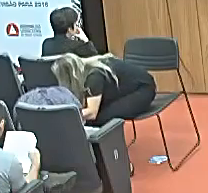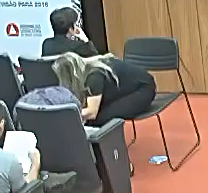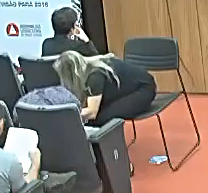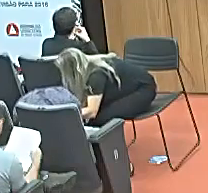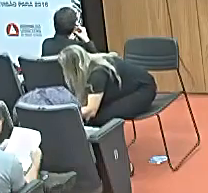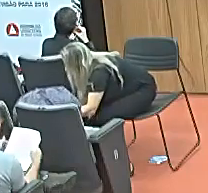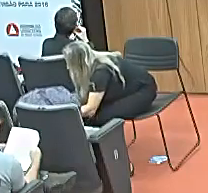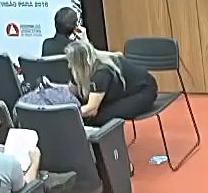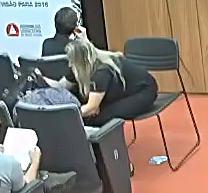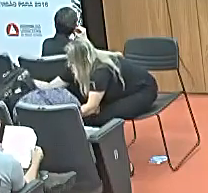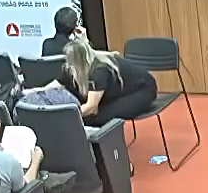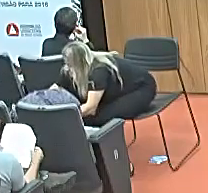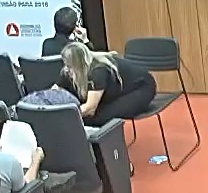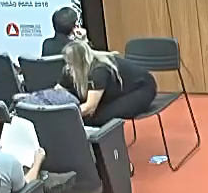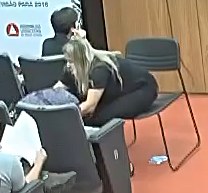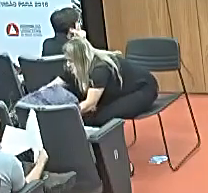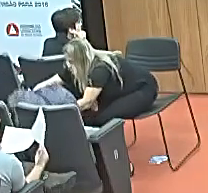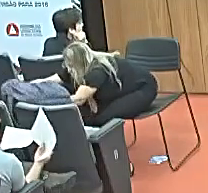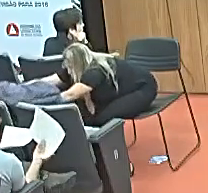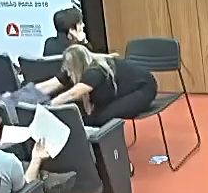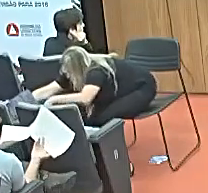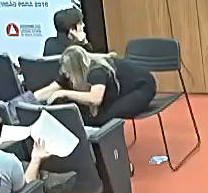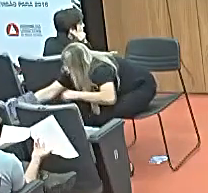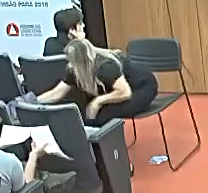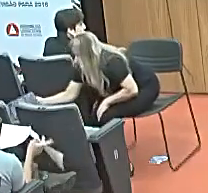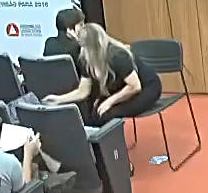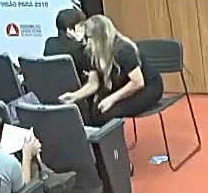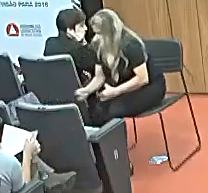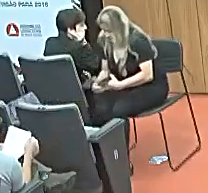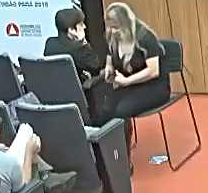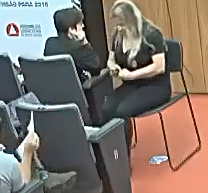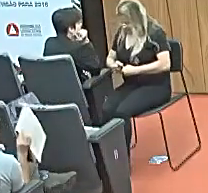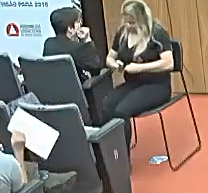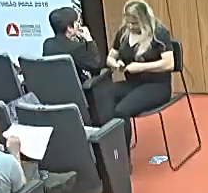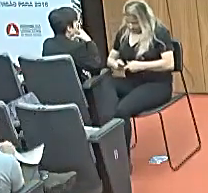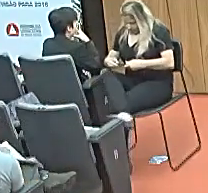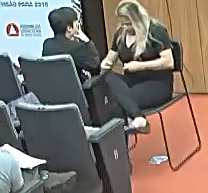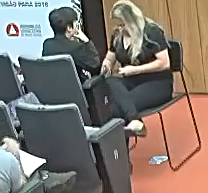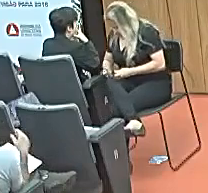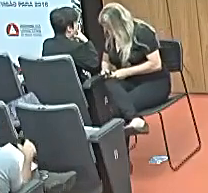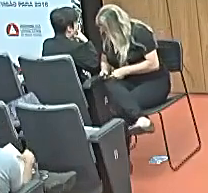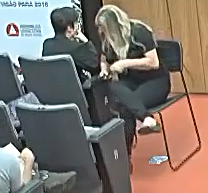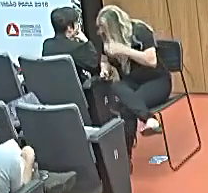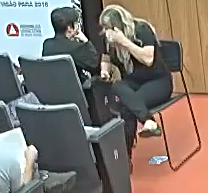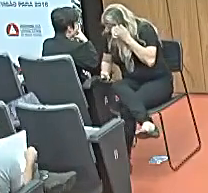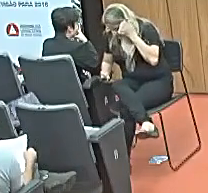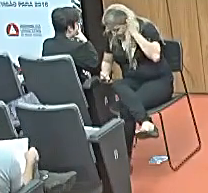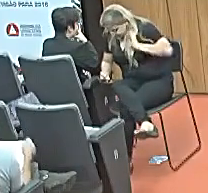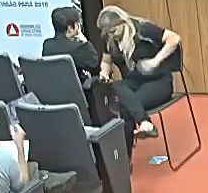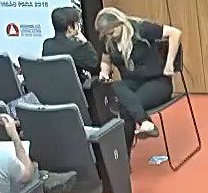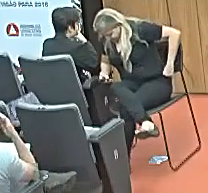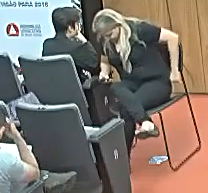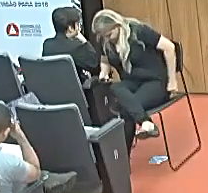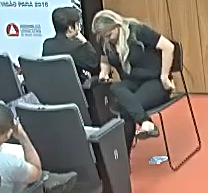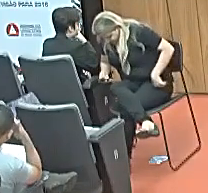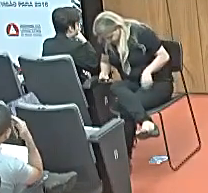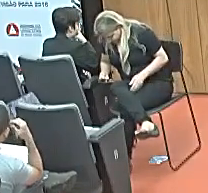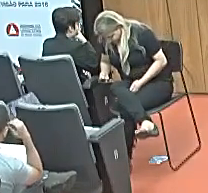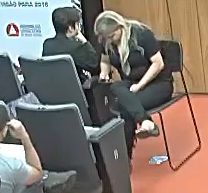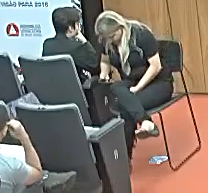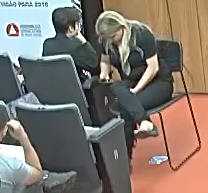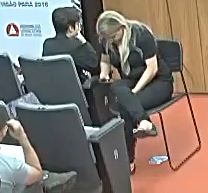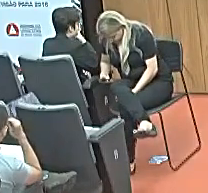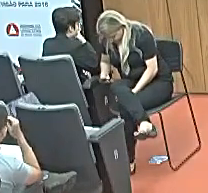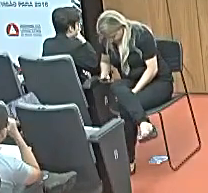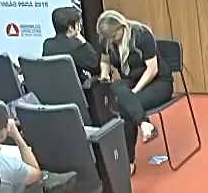na condição de continuar no lugar onde a gente nasceu onde a gente cresceu e onde a gente quer ficar sempre